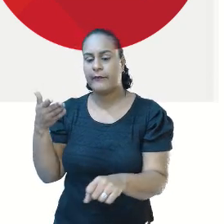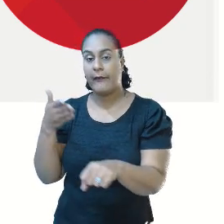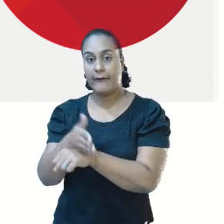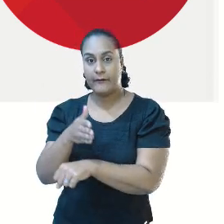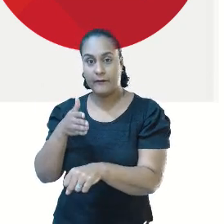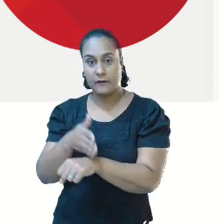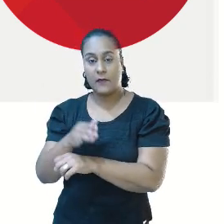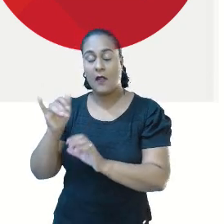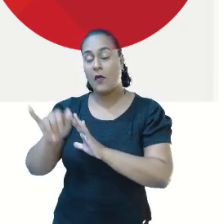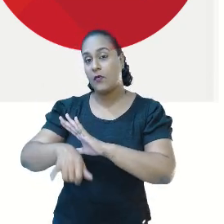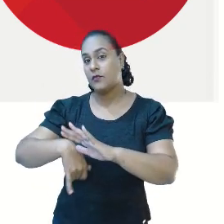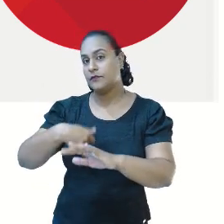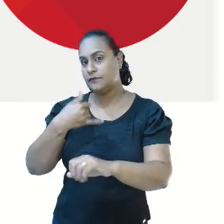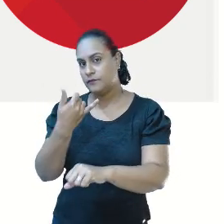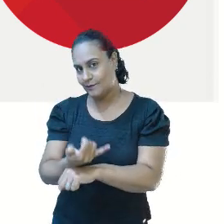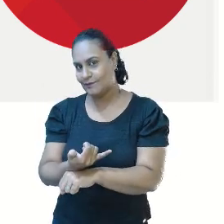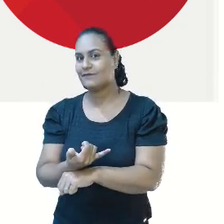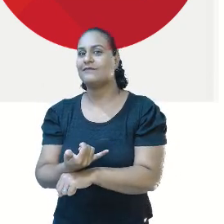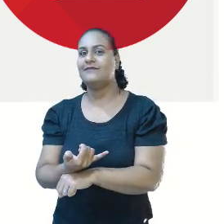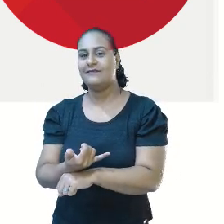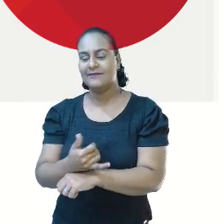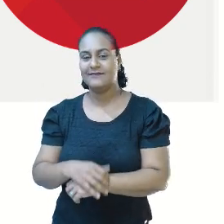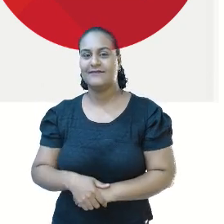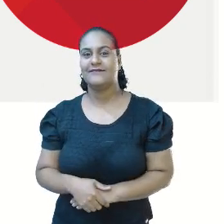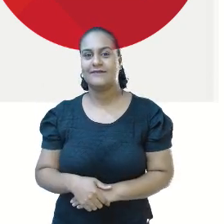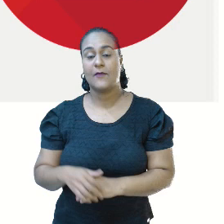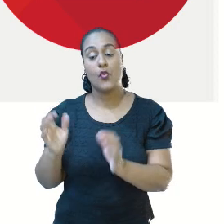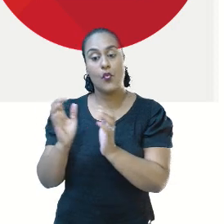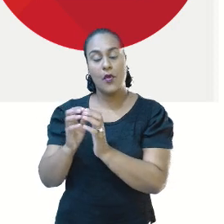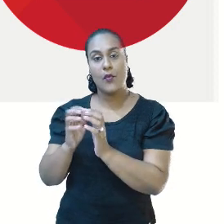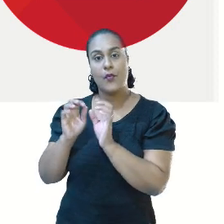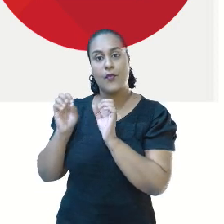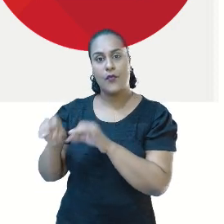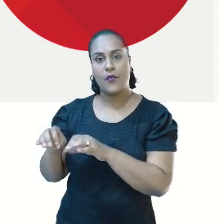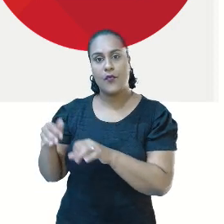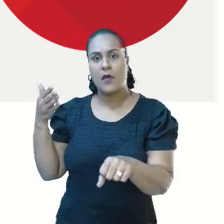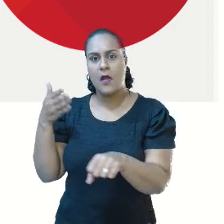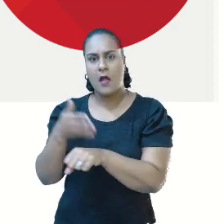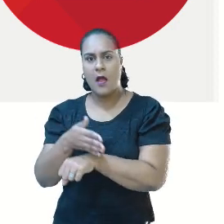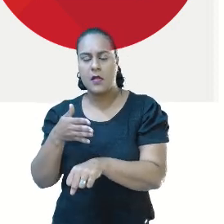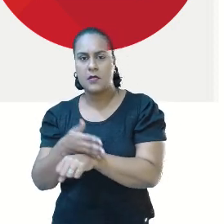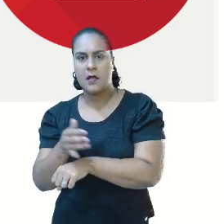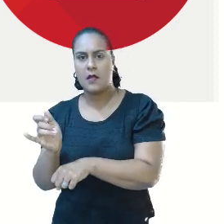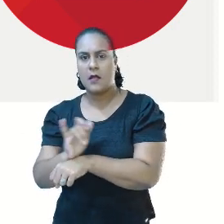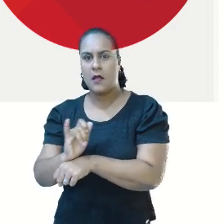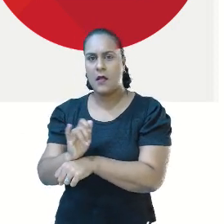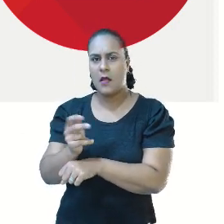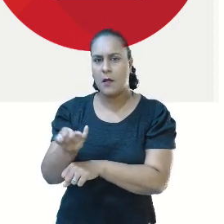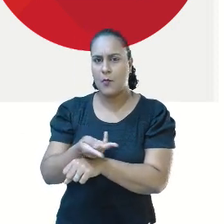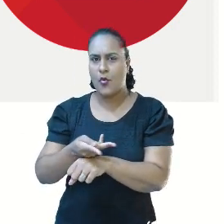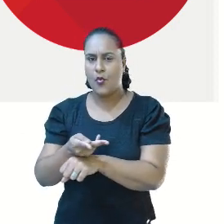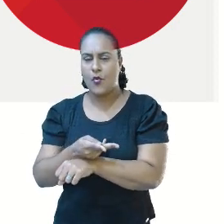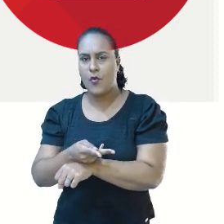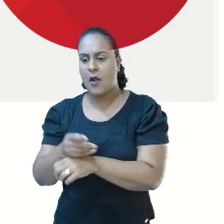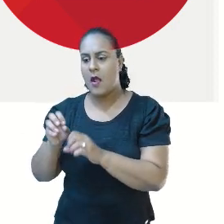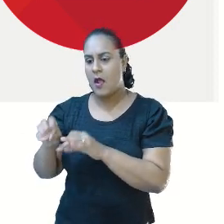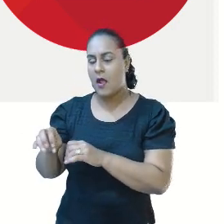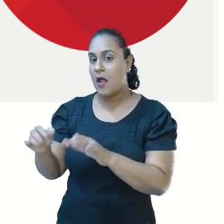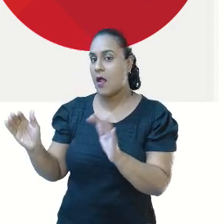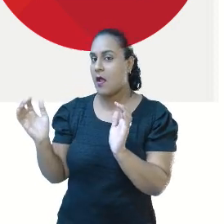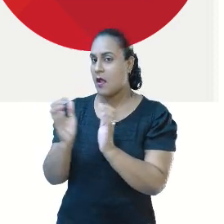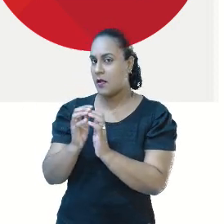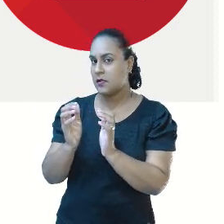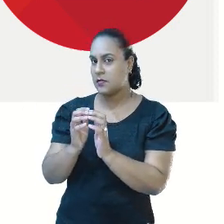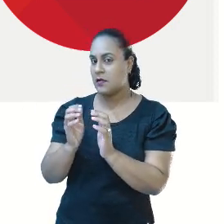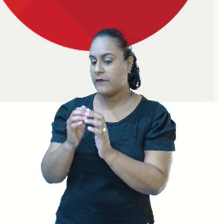canal do Educa Recife lá no YouTube. Você entra lá no YouTube, coloca na busca Educa Recife,